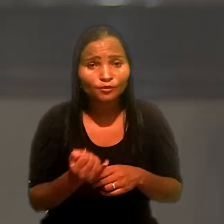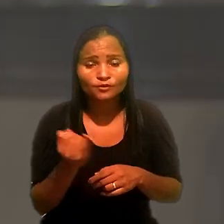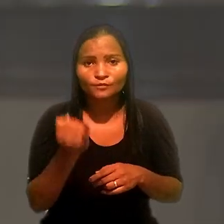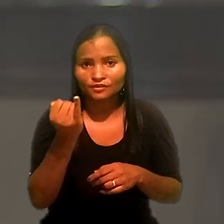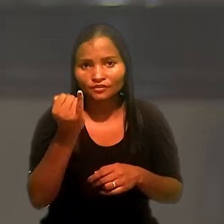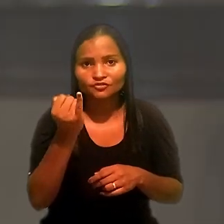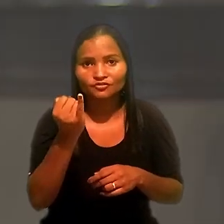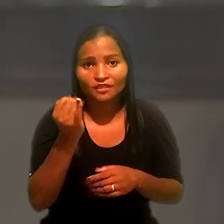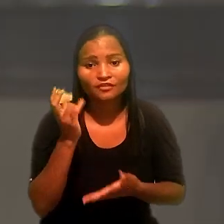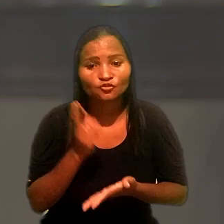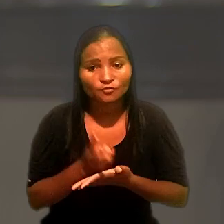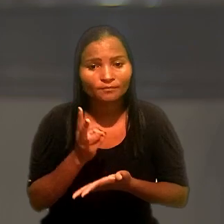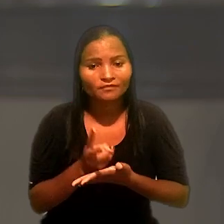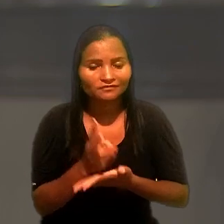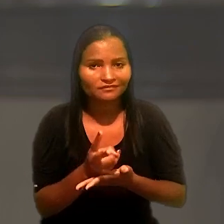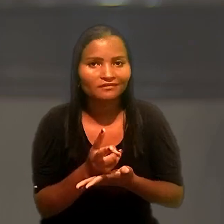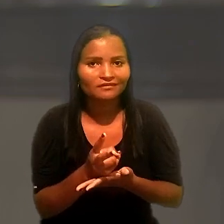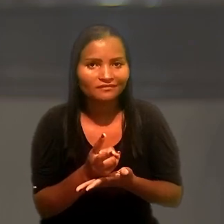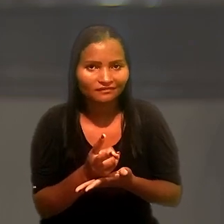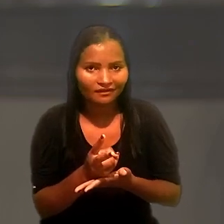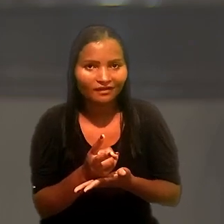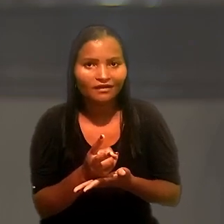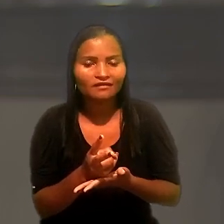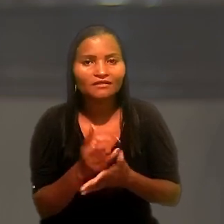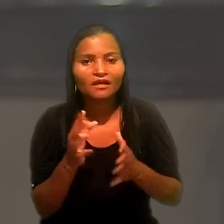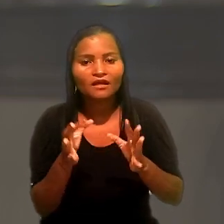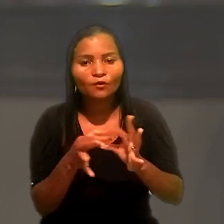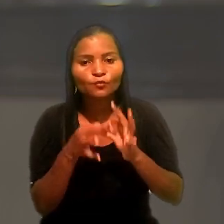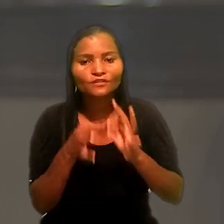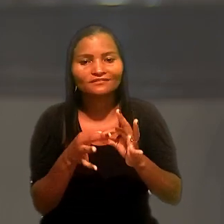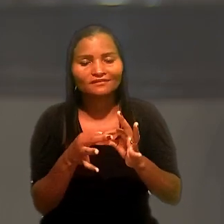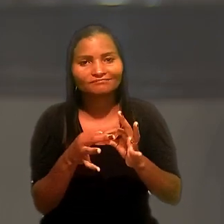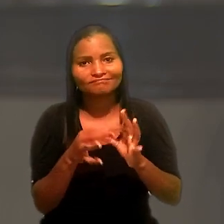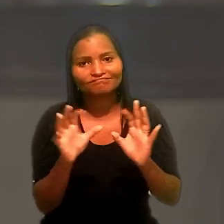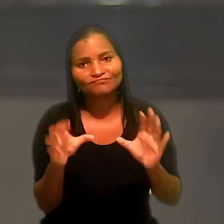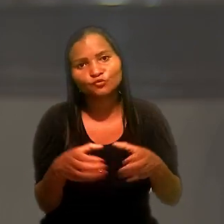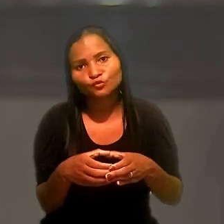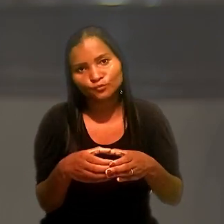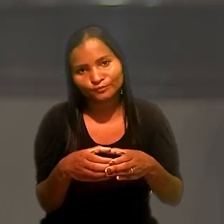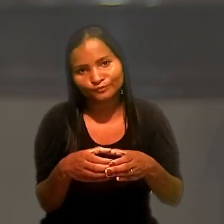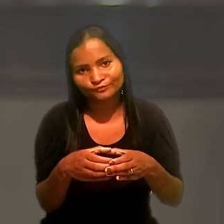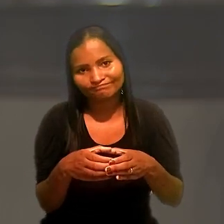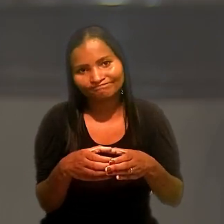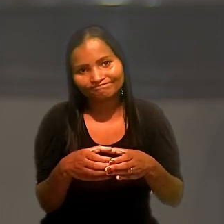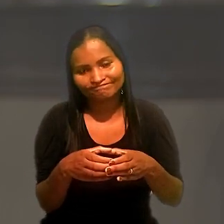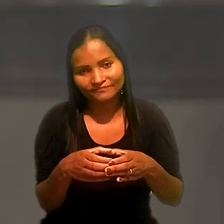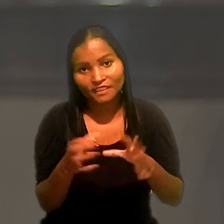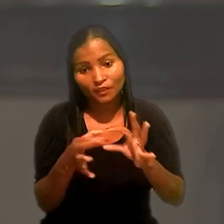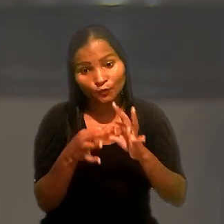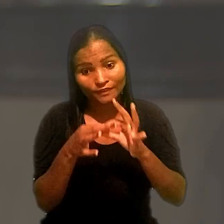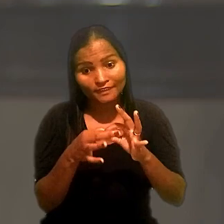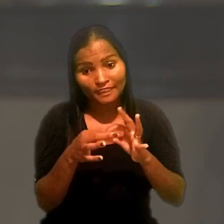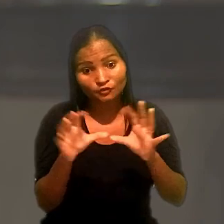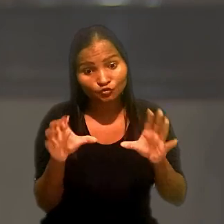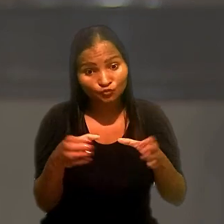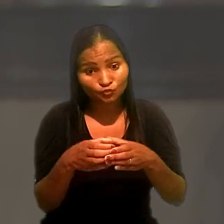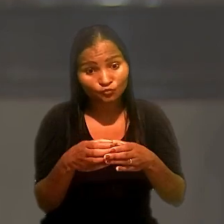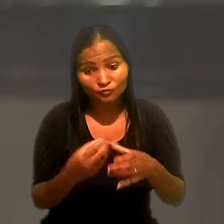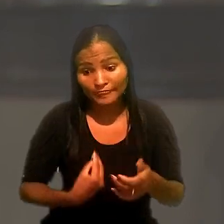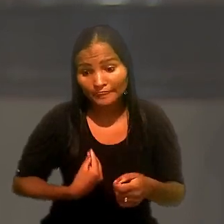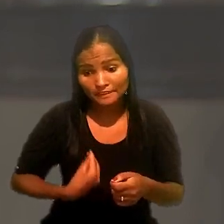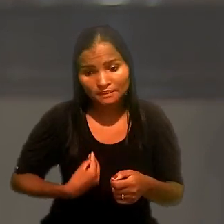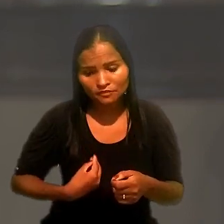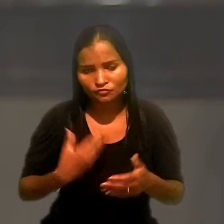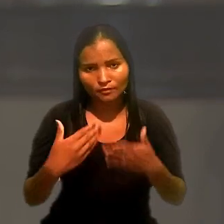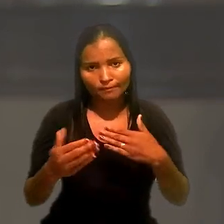manter, sobretudo, a unidade do grupo. A unidade do grupo existe, ainda que haja